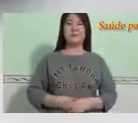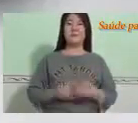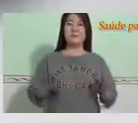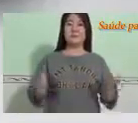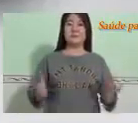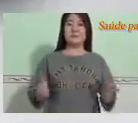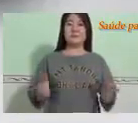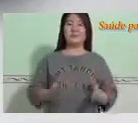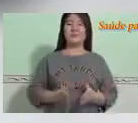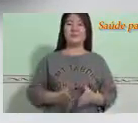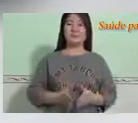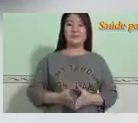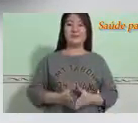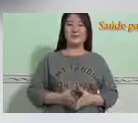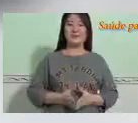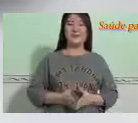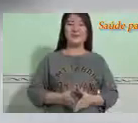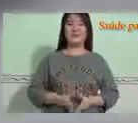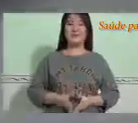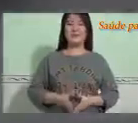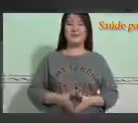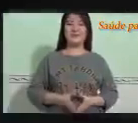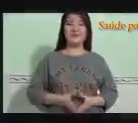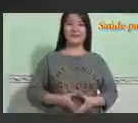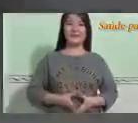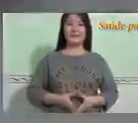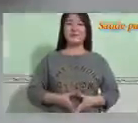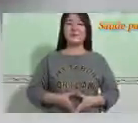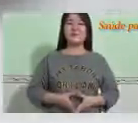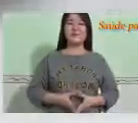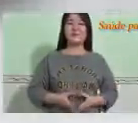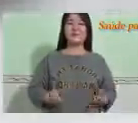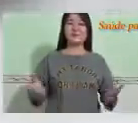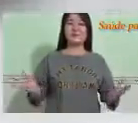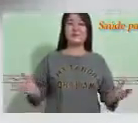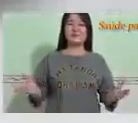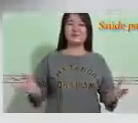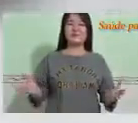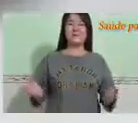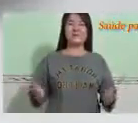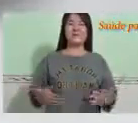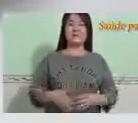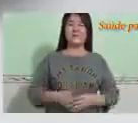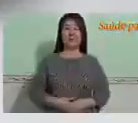a depilar, os exoidades são fatores que também podem influenciar o resultado.